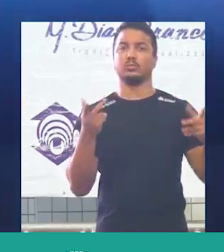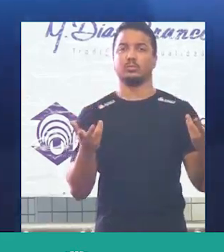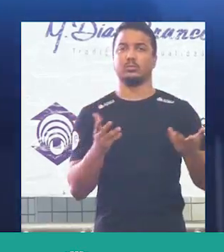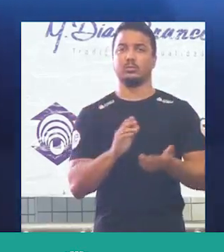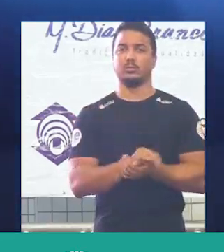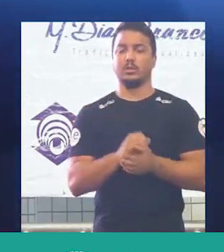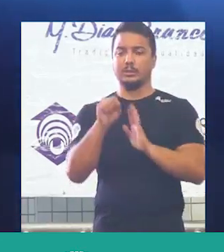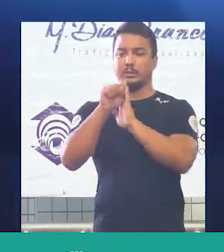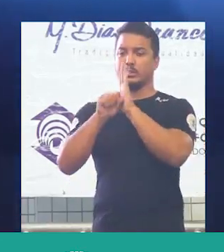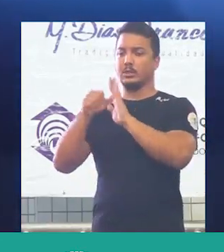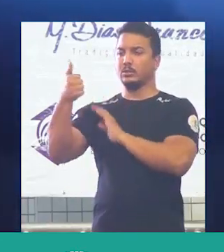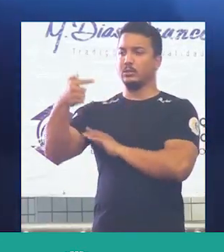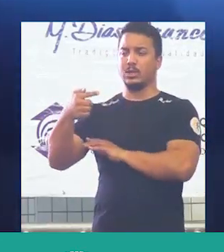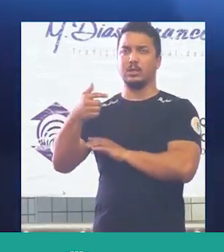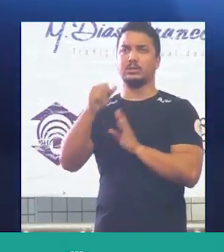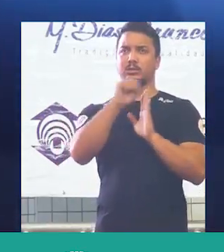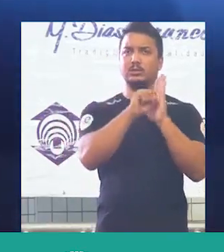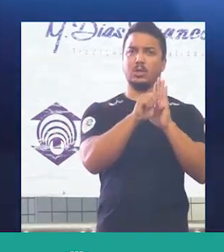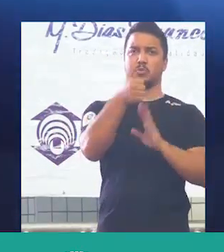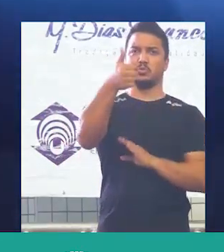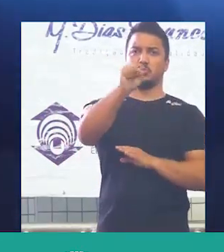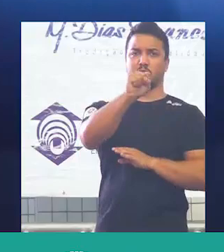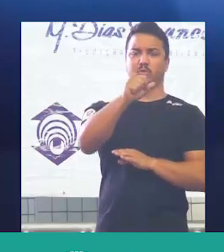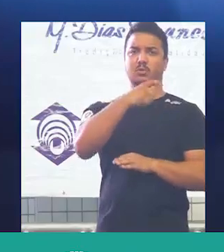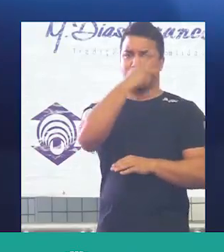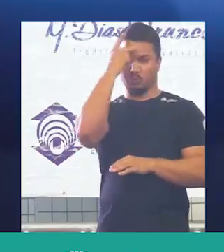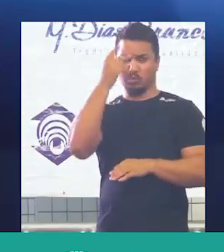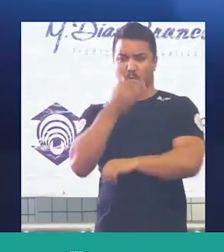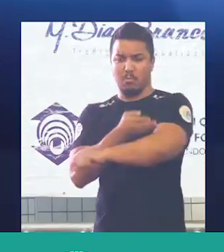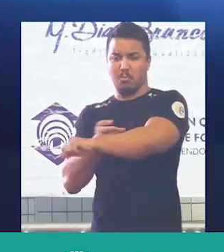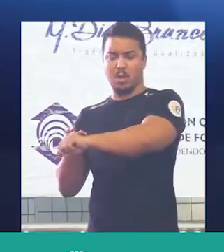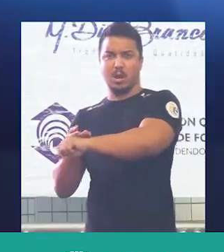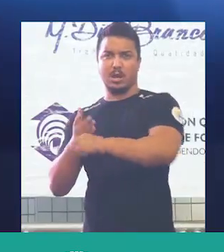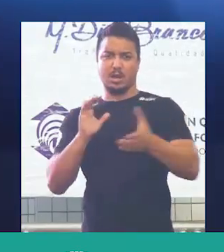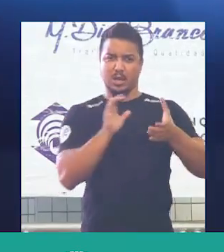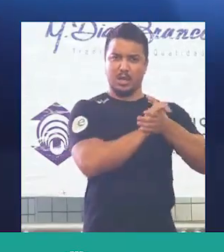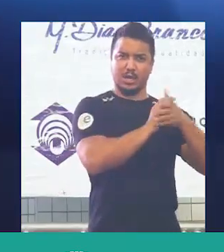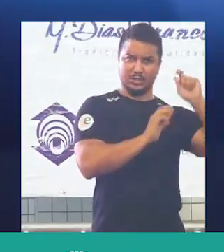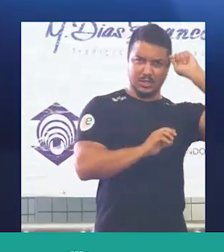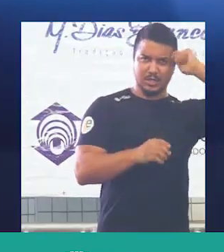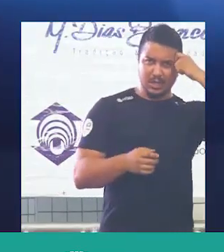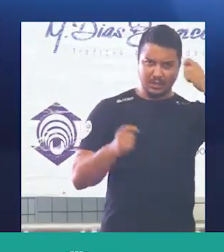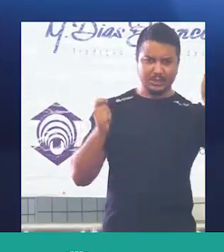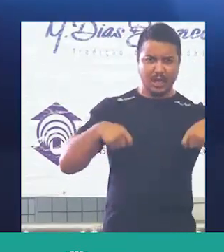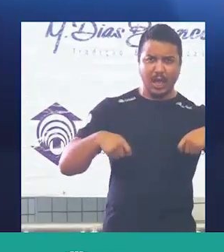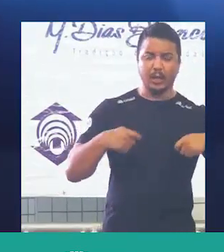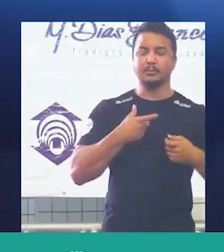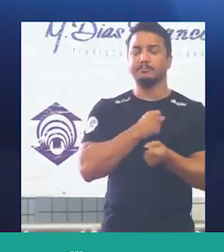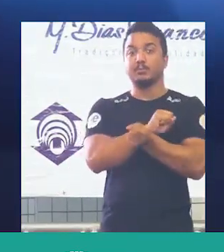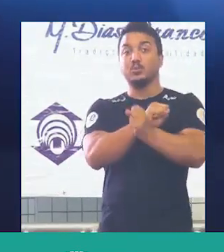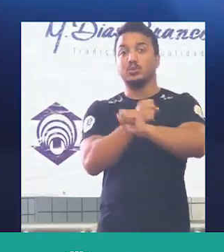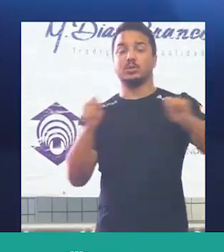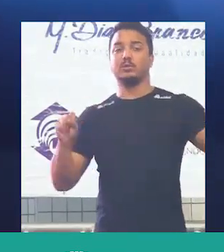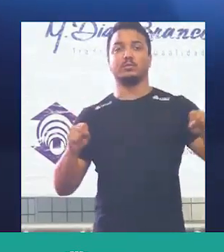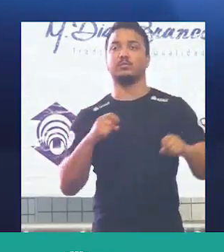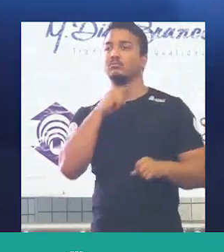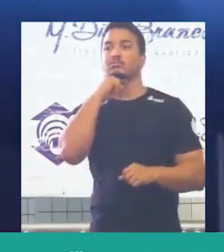Século XVII, século XVIII, um branco casar com uma negra? Seria